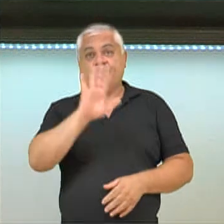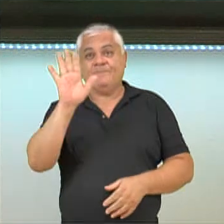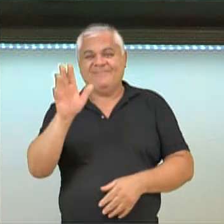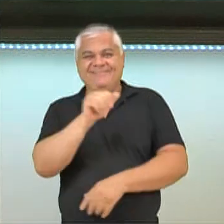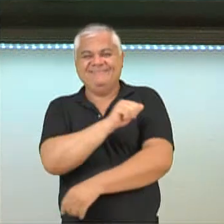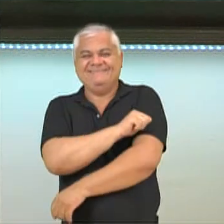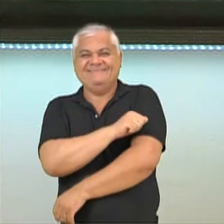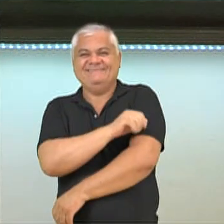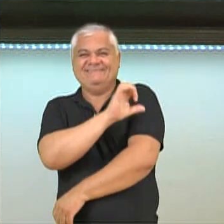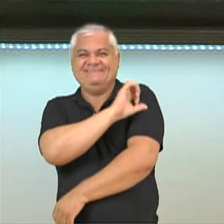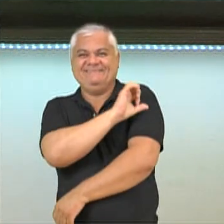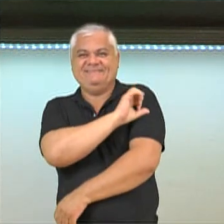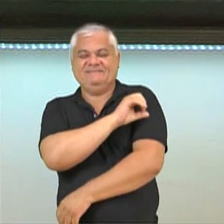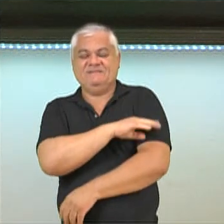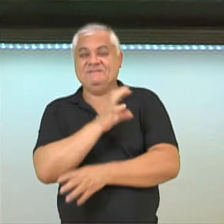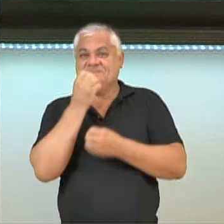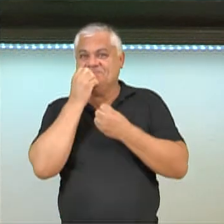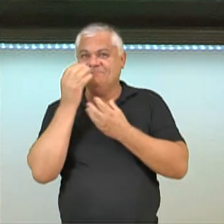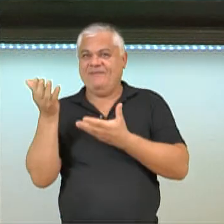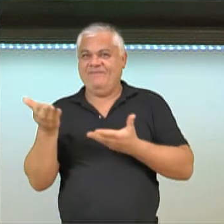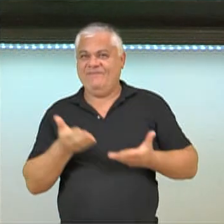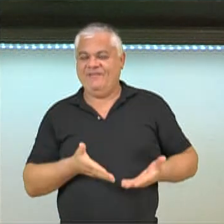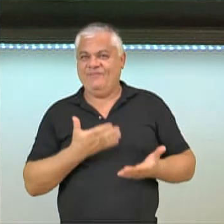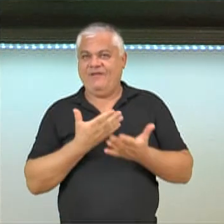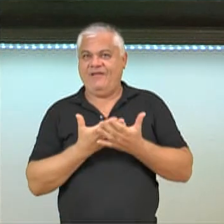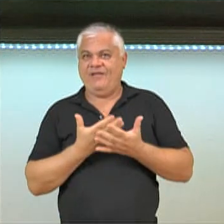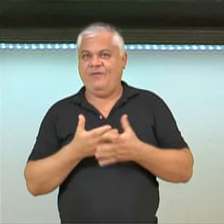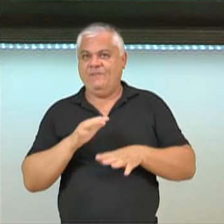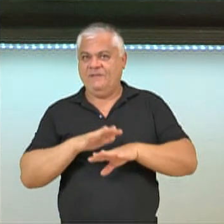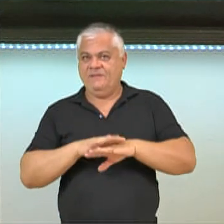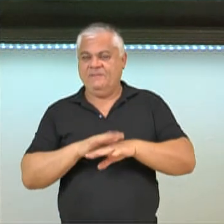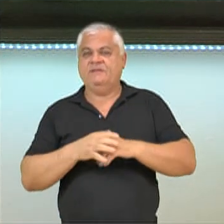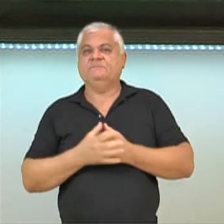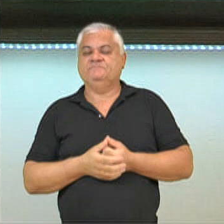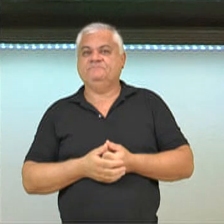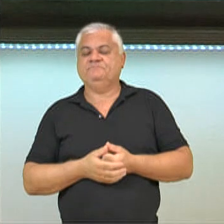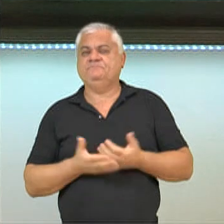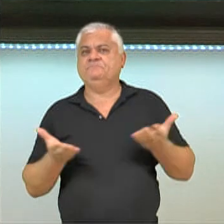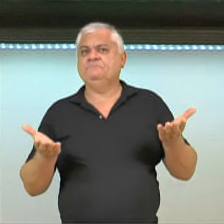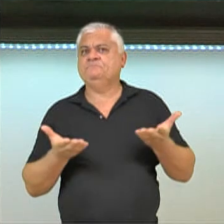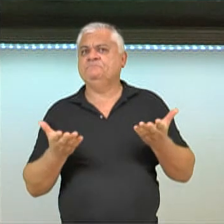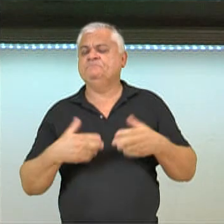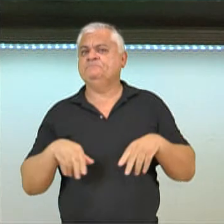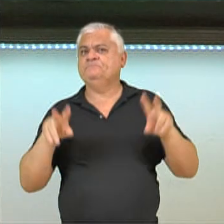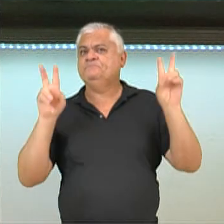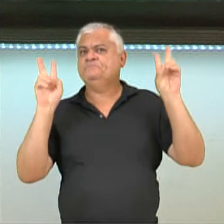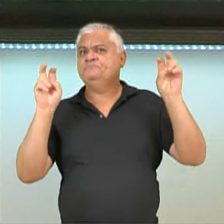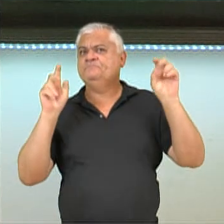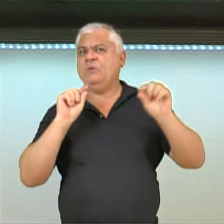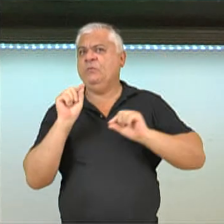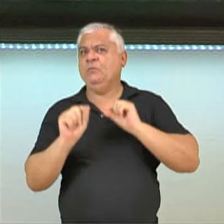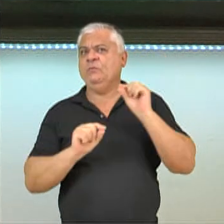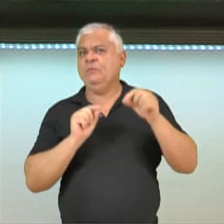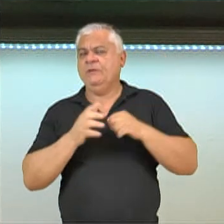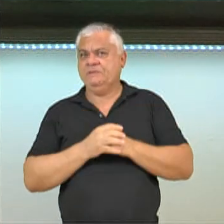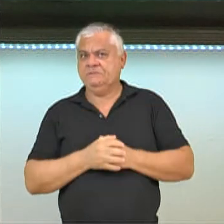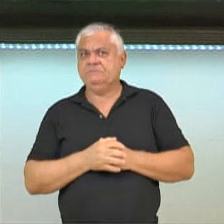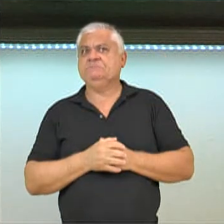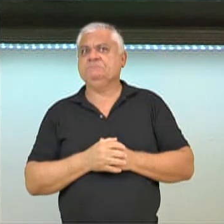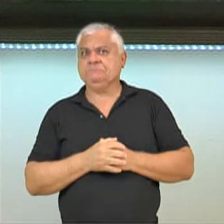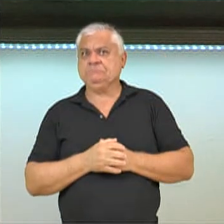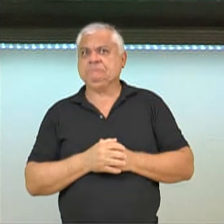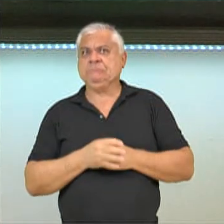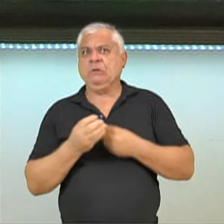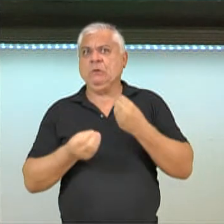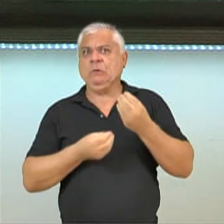Olá, estudantes do nono ano! Bem-vindos a mais uma aula de matemática. Hoje nós vamos estar discutindo sobre o quadrado